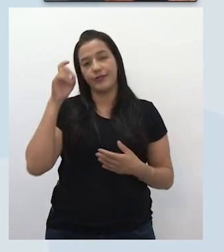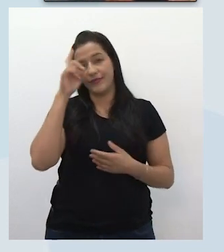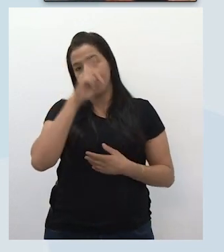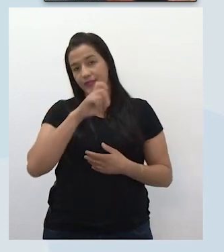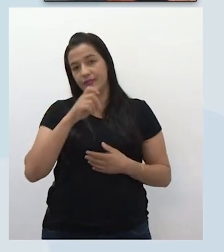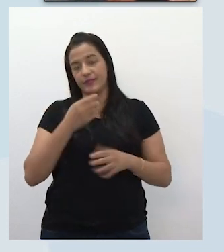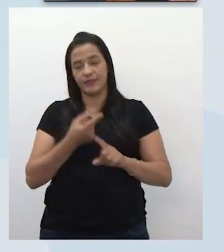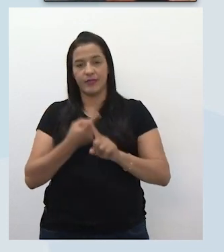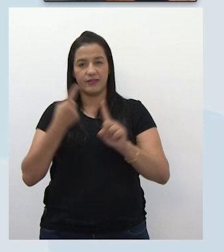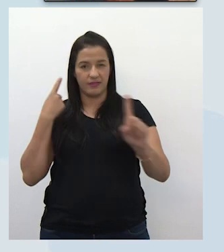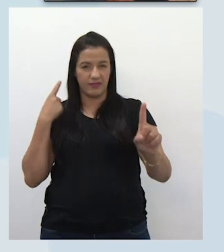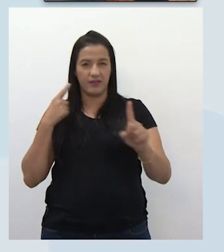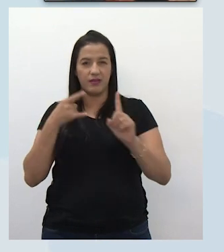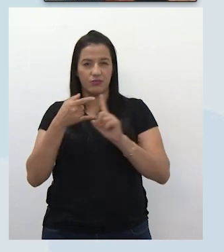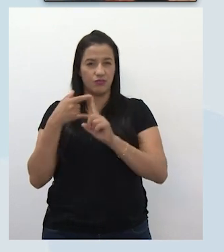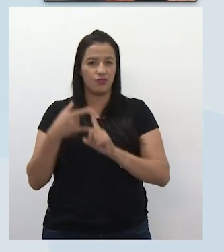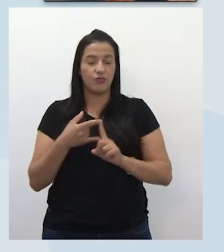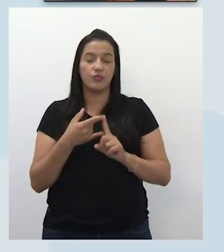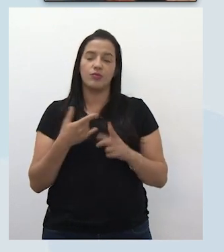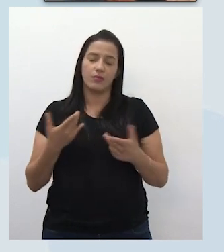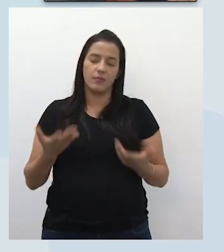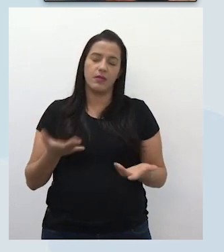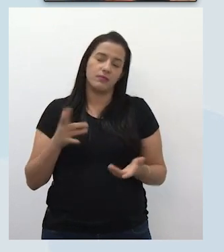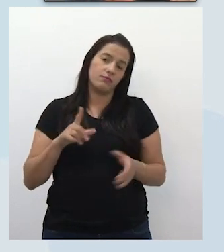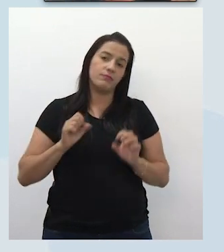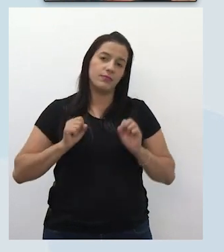períodos remotos, né? Nós também